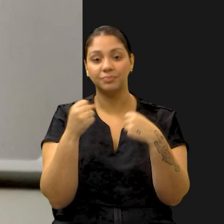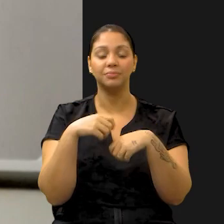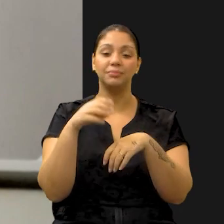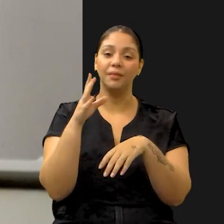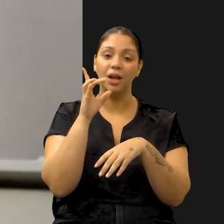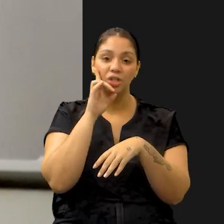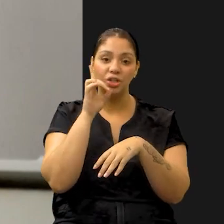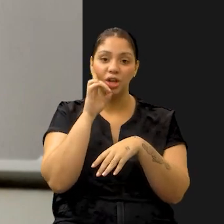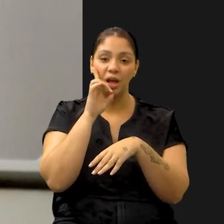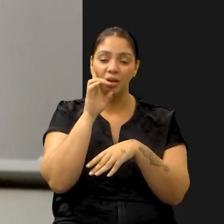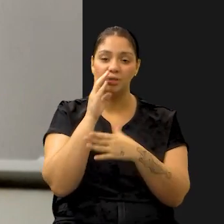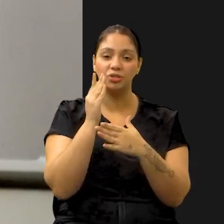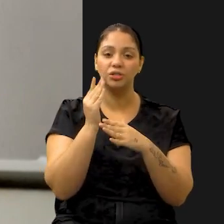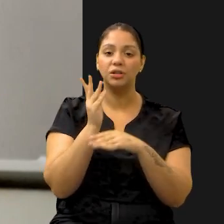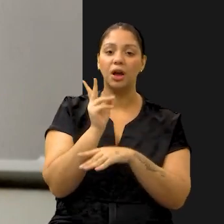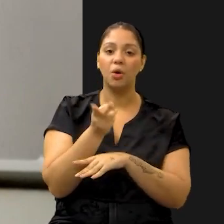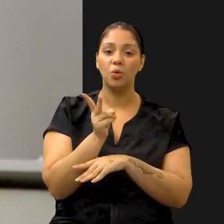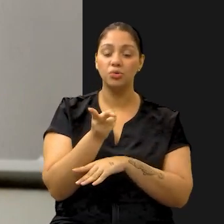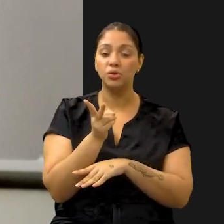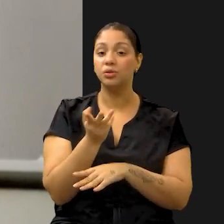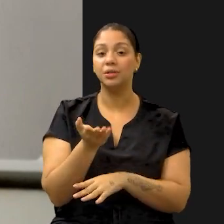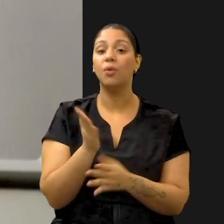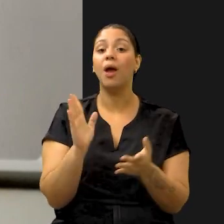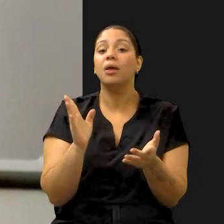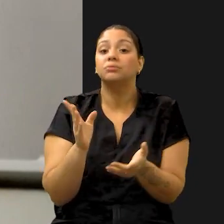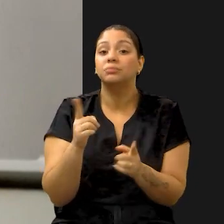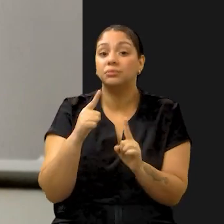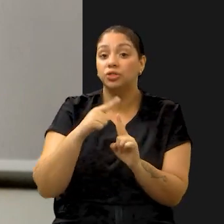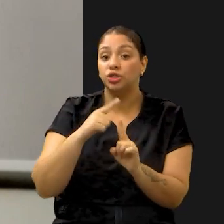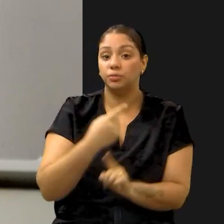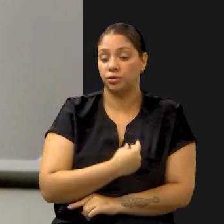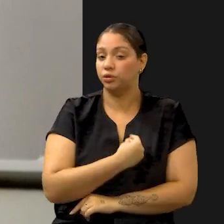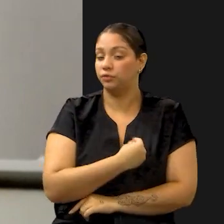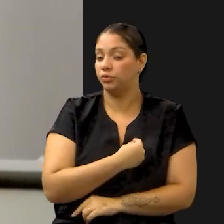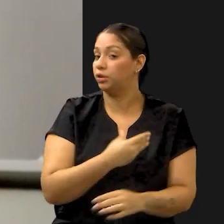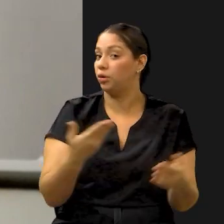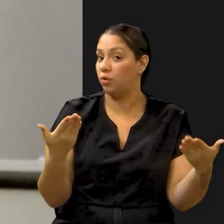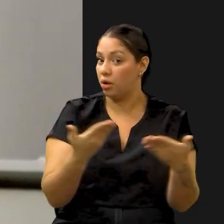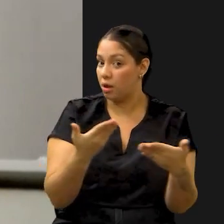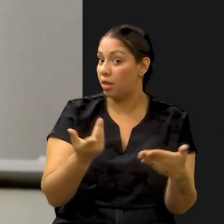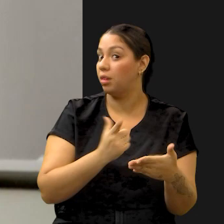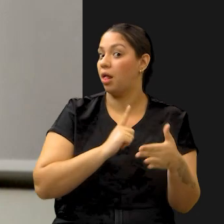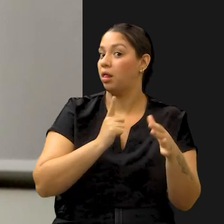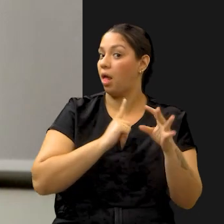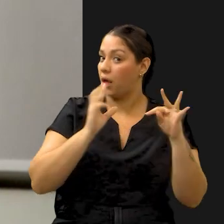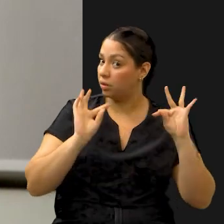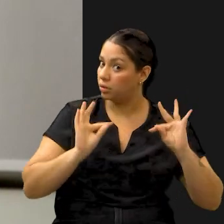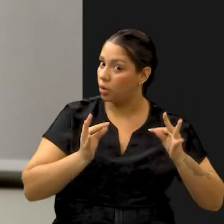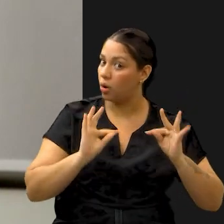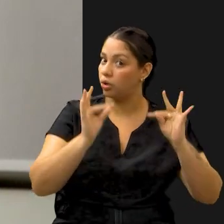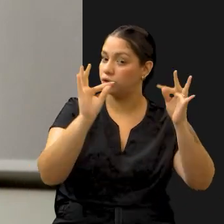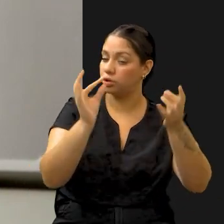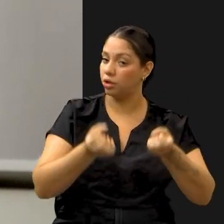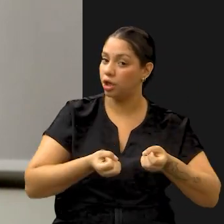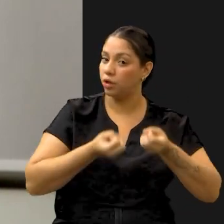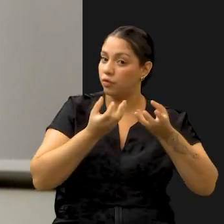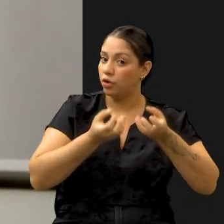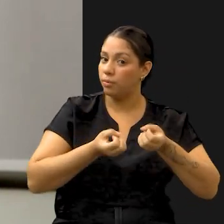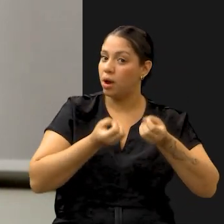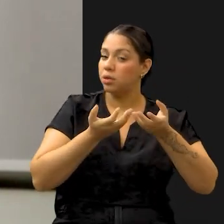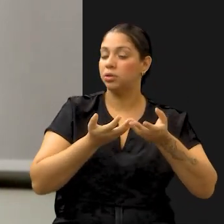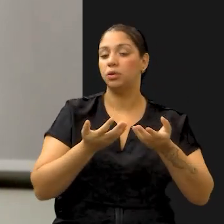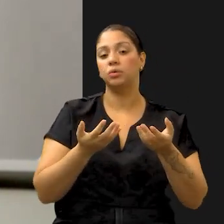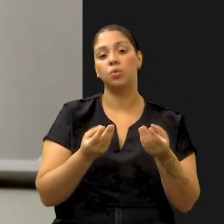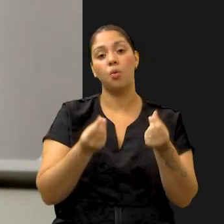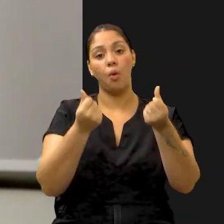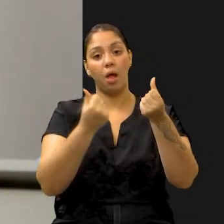de uma forma regular. Então, realmente, o estilo de vida moderno nos trouxe muita tecnologia, nos trouxe muita